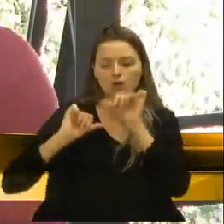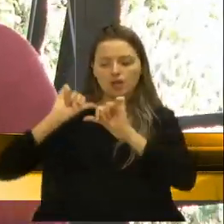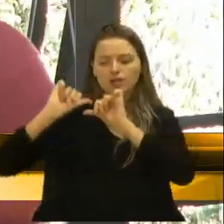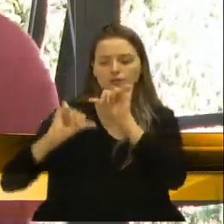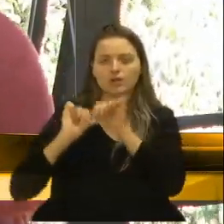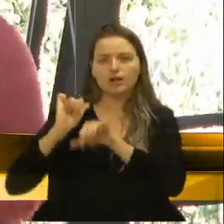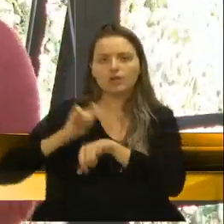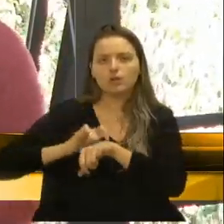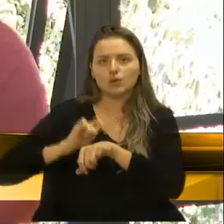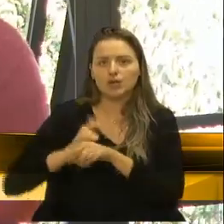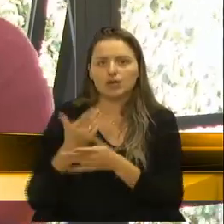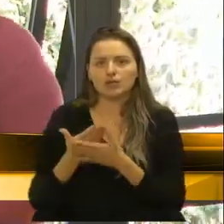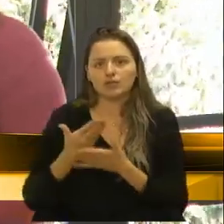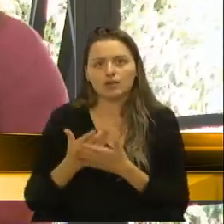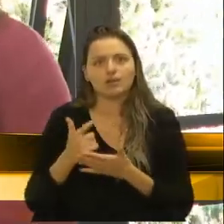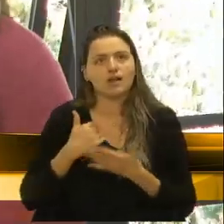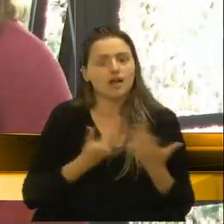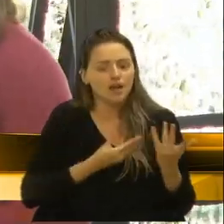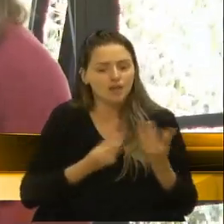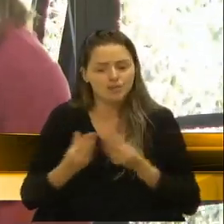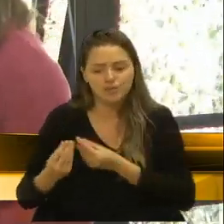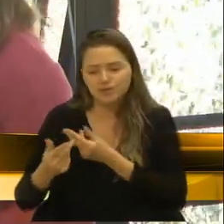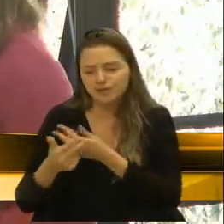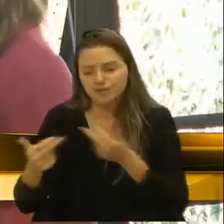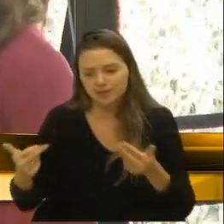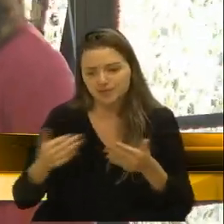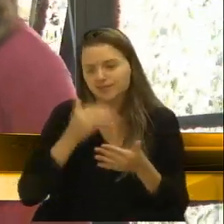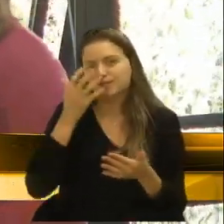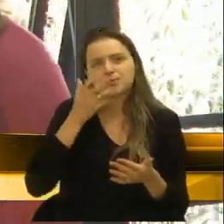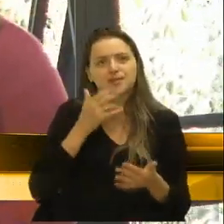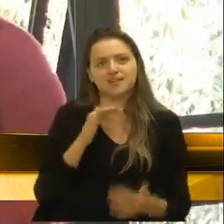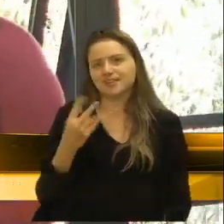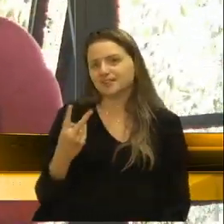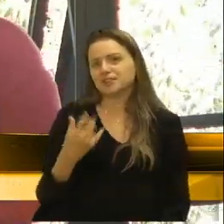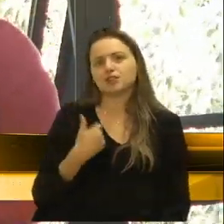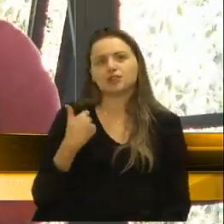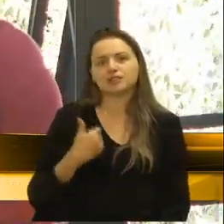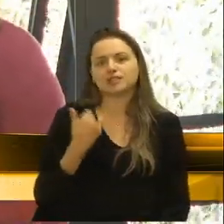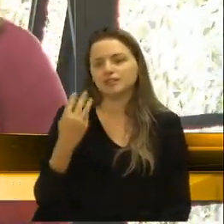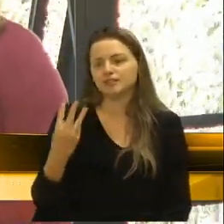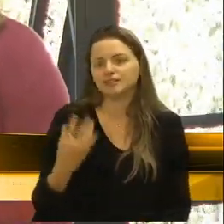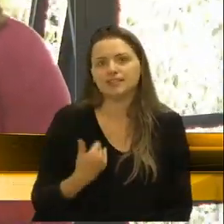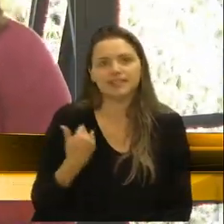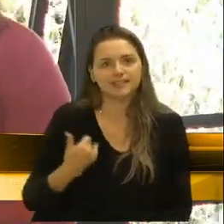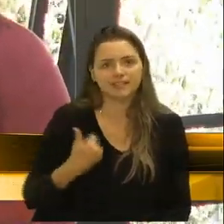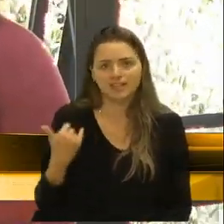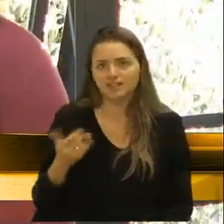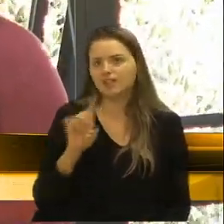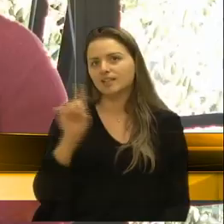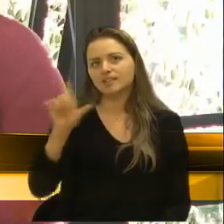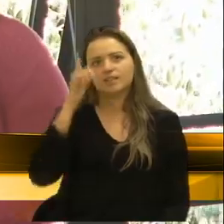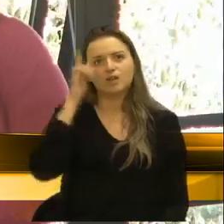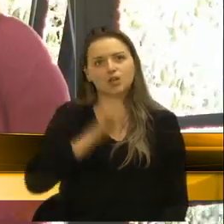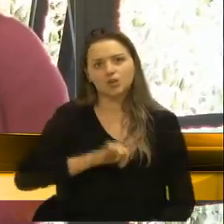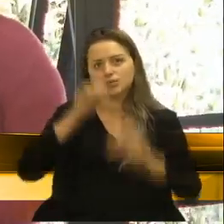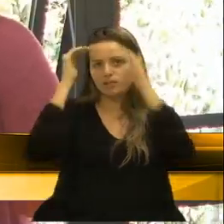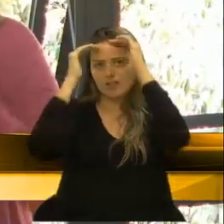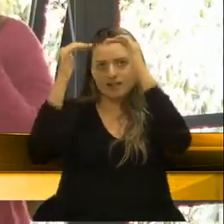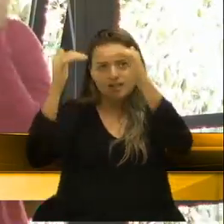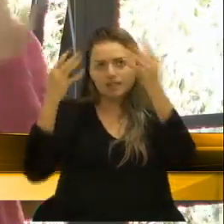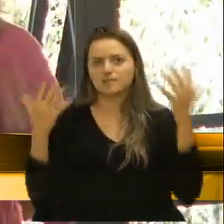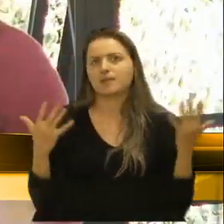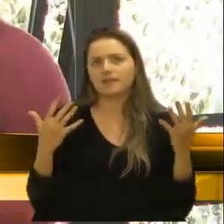escolar. Então, são muitos protocolos que uma criança de 2 anos, 3 anos, não vai conseguir